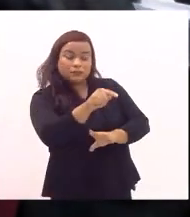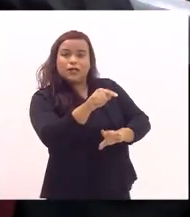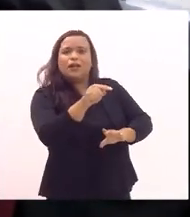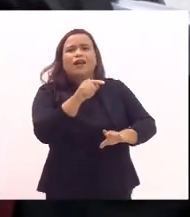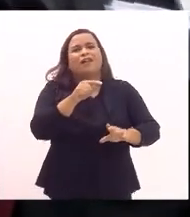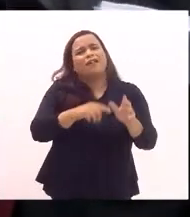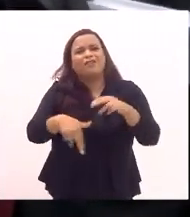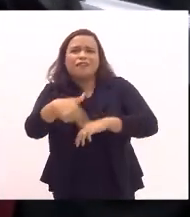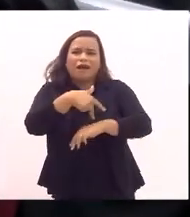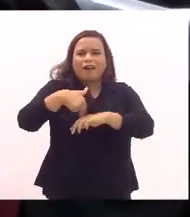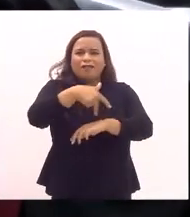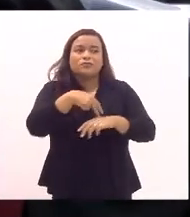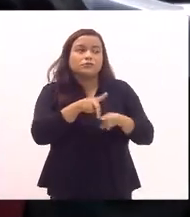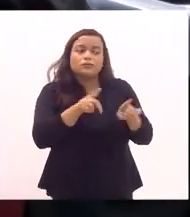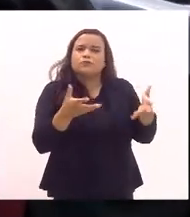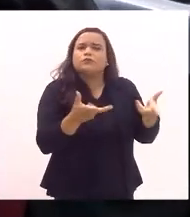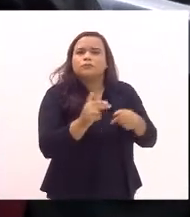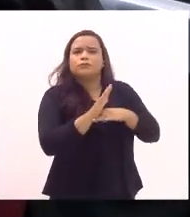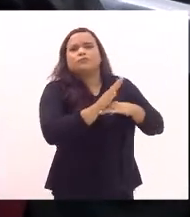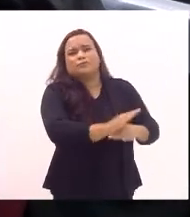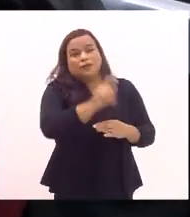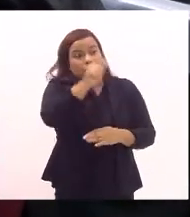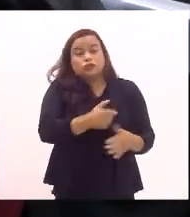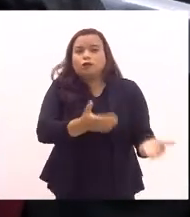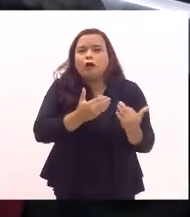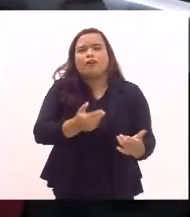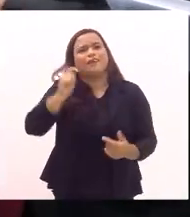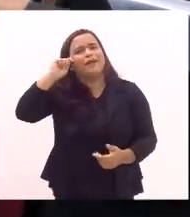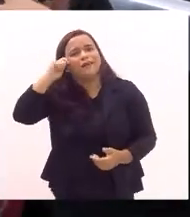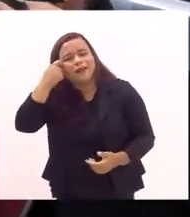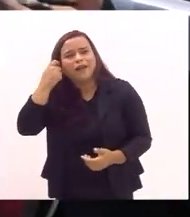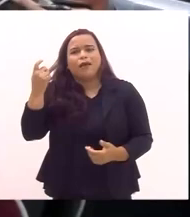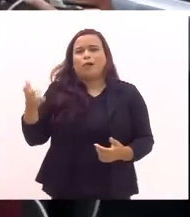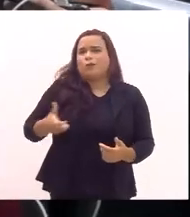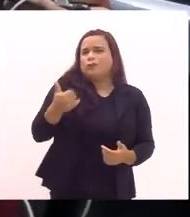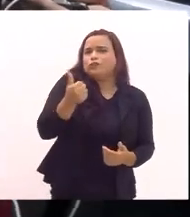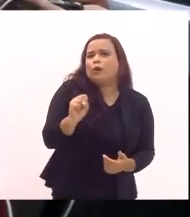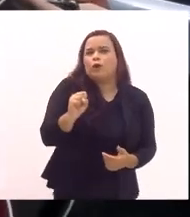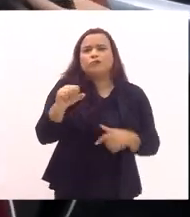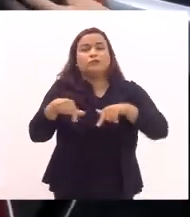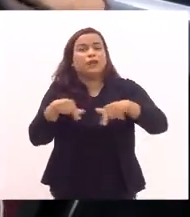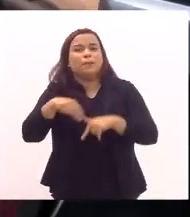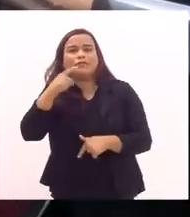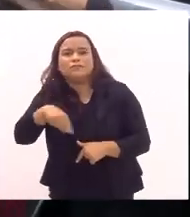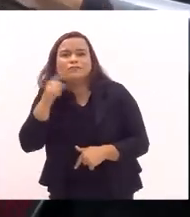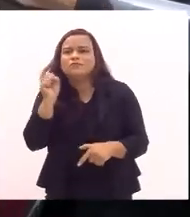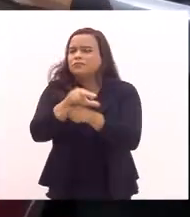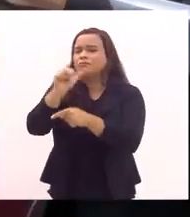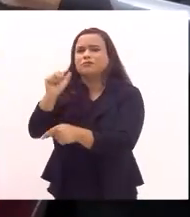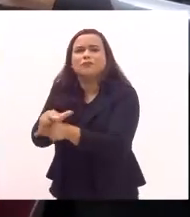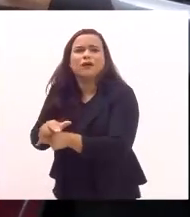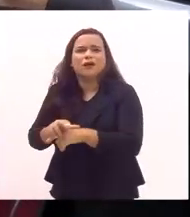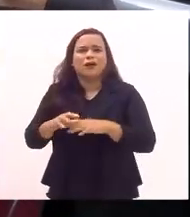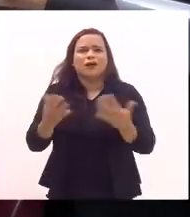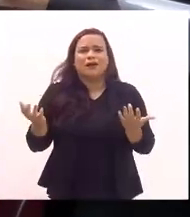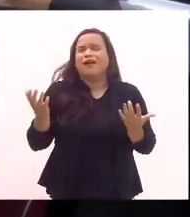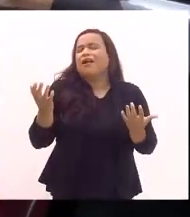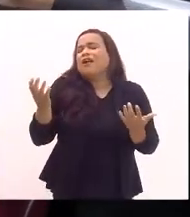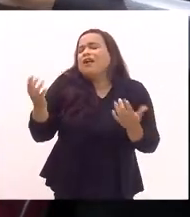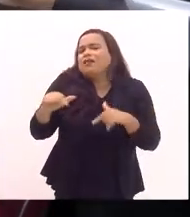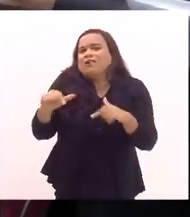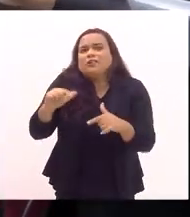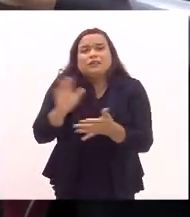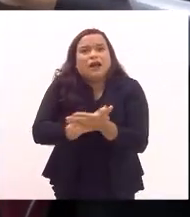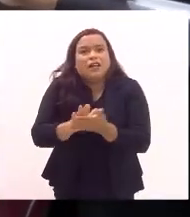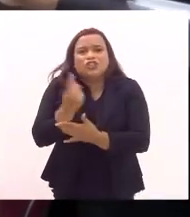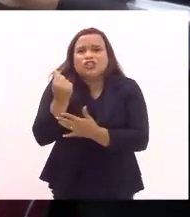na periferia que não tem emprego não tem vaga na universidade não tem dinheiro para alimentar a sua família é um hip hop que diz